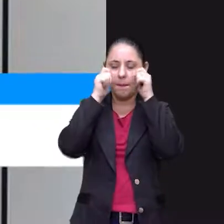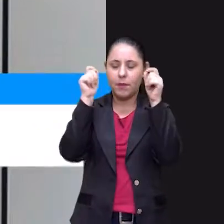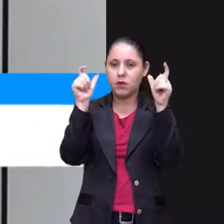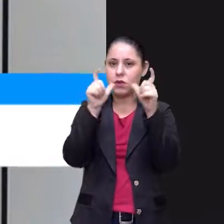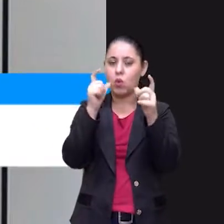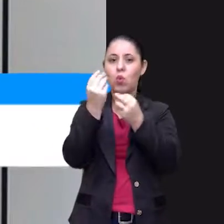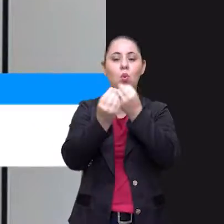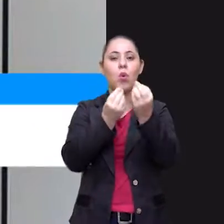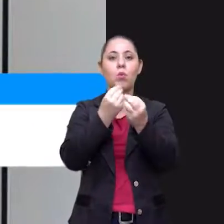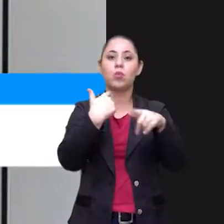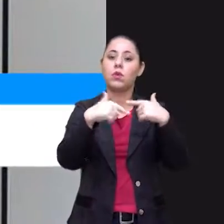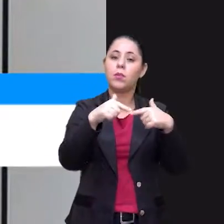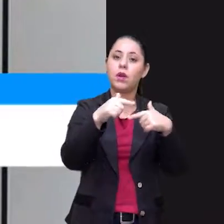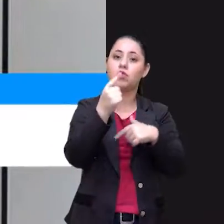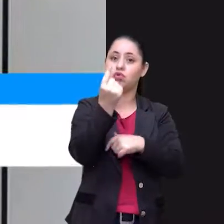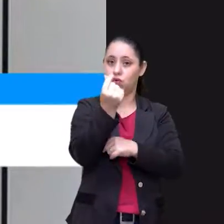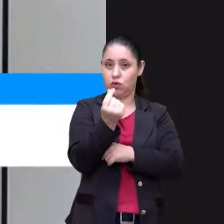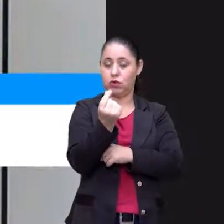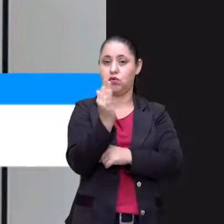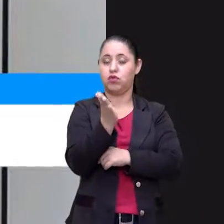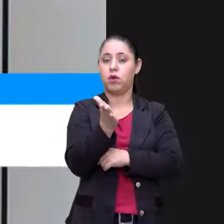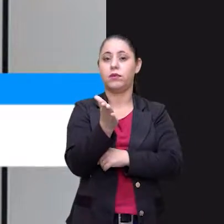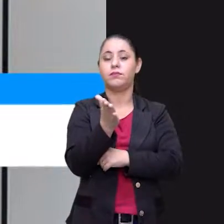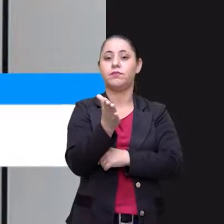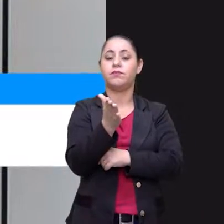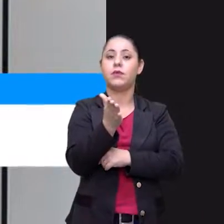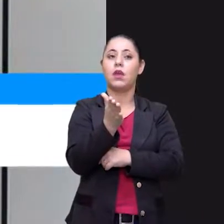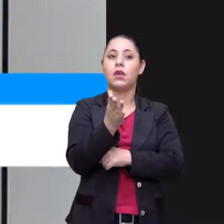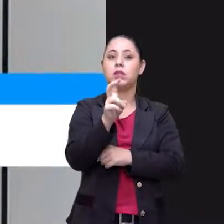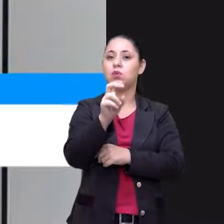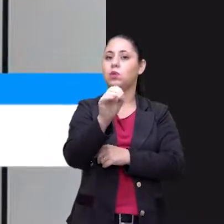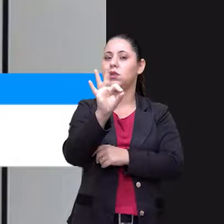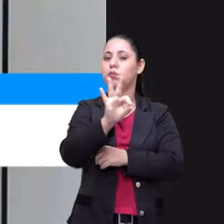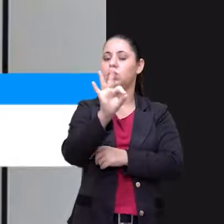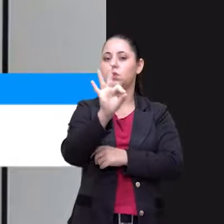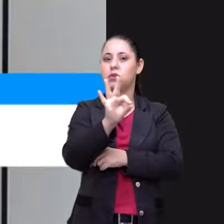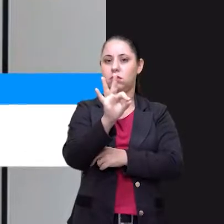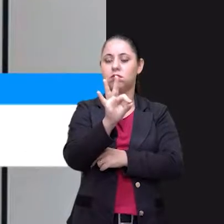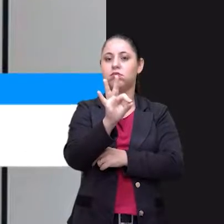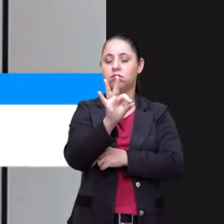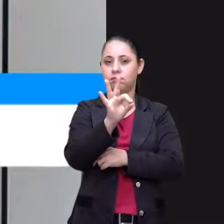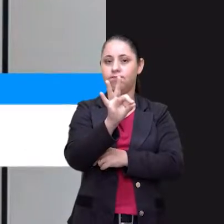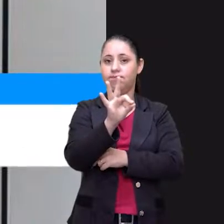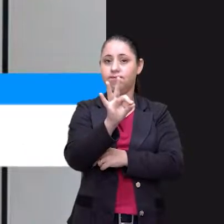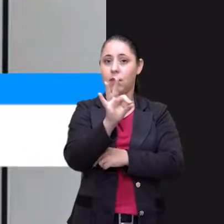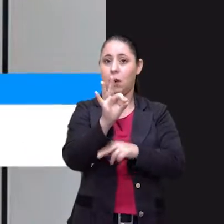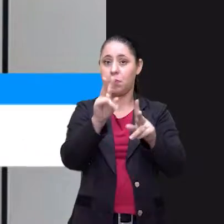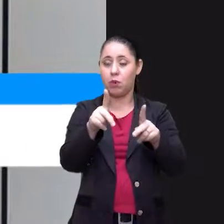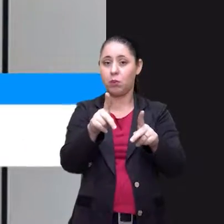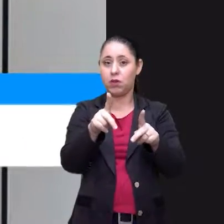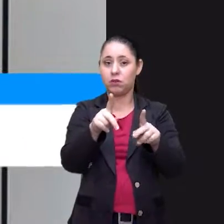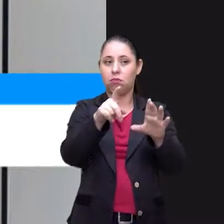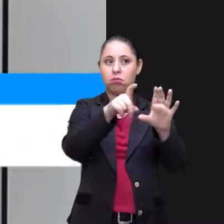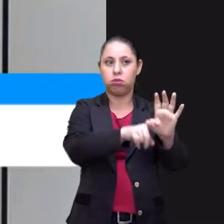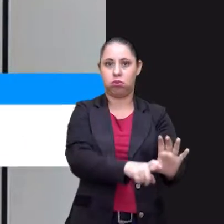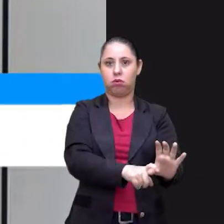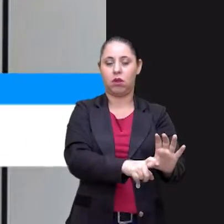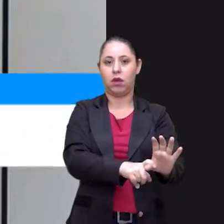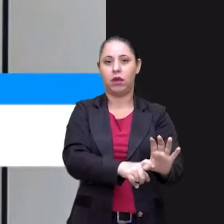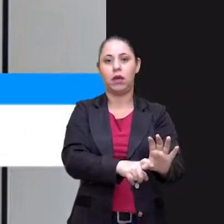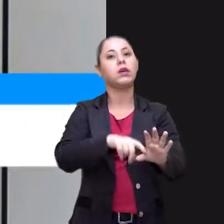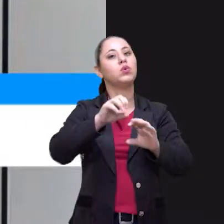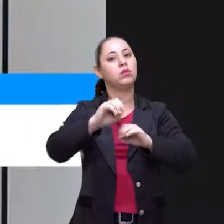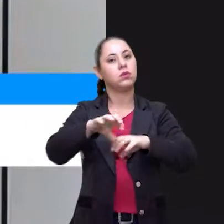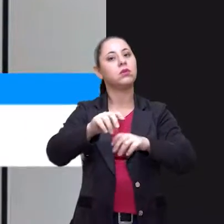a percepção de como lidar com o dinheiro. O problema é muito sério, nós temos mais de 50% da população inadimplente. Educação financeira